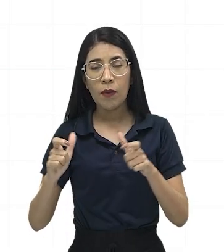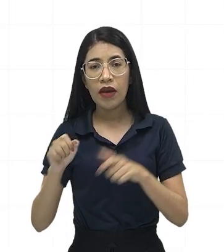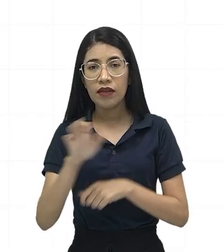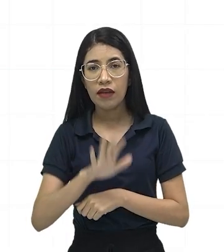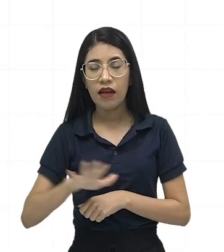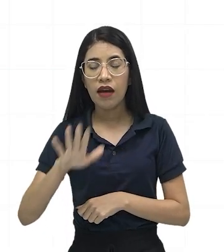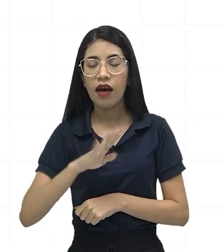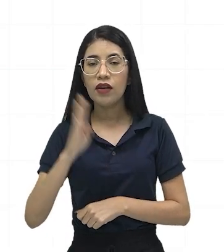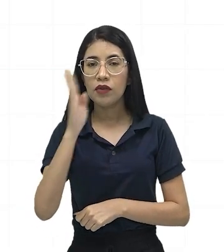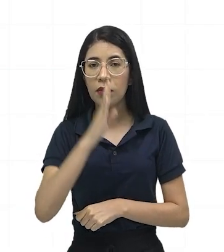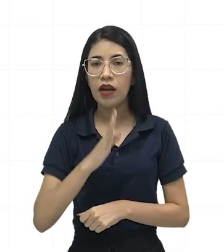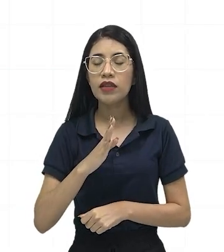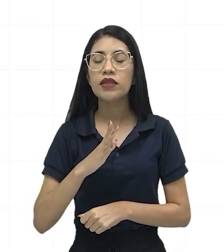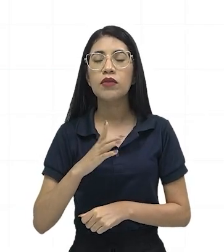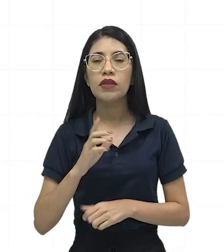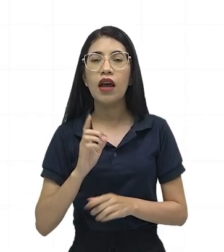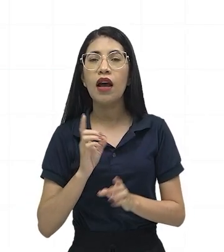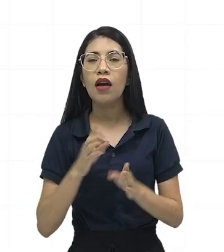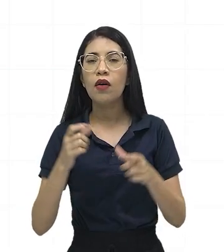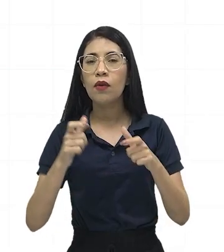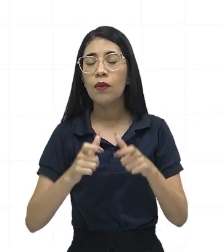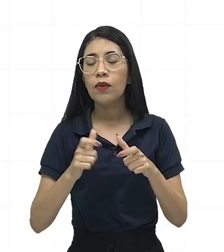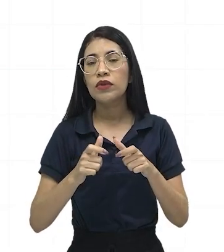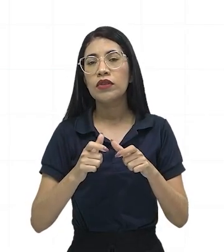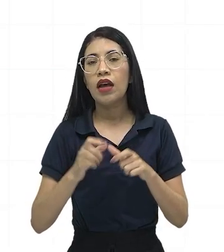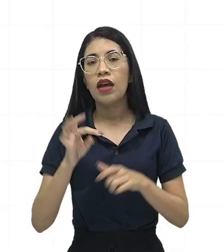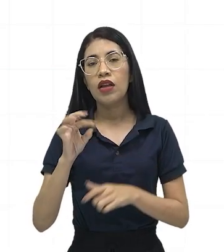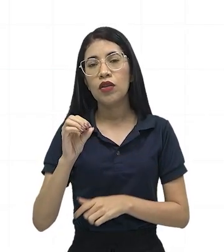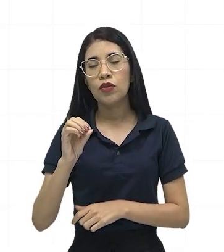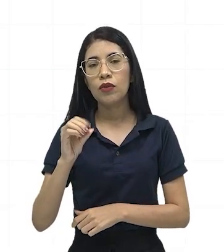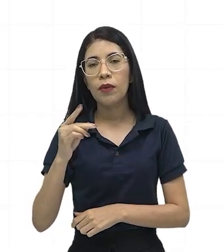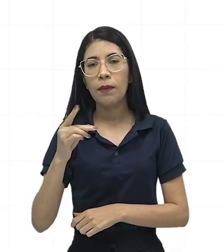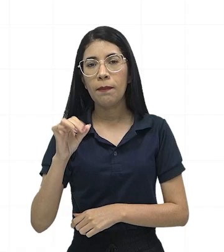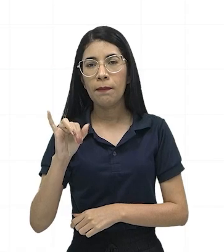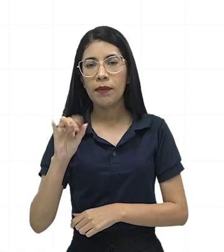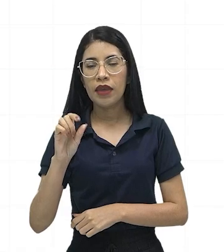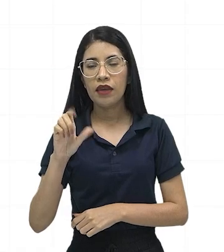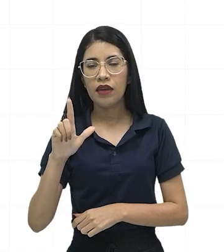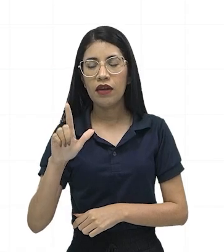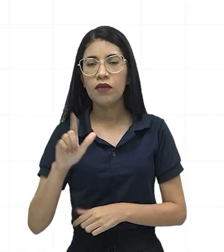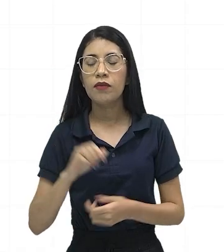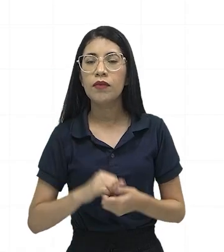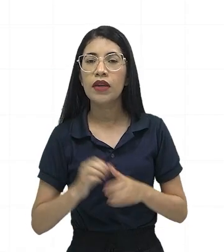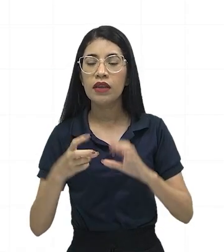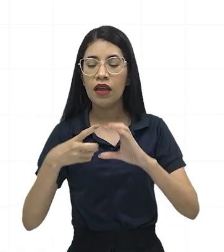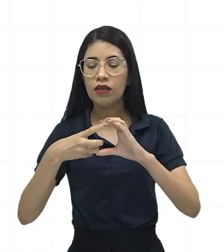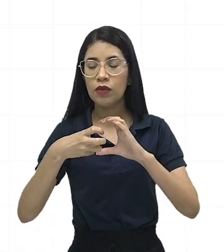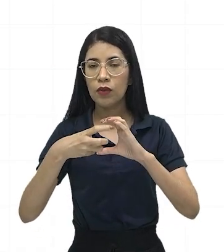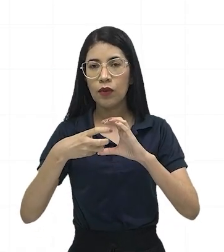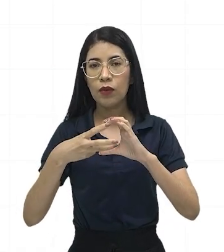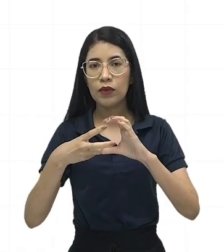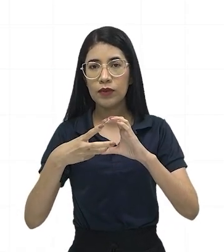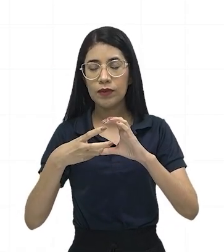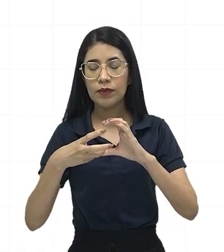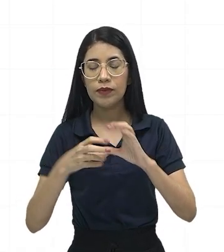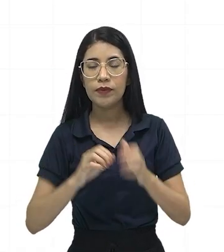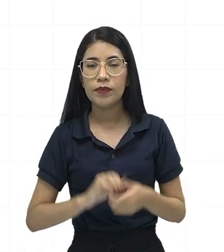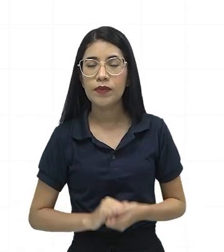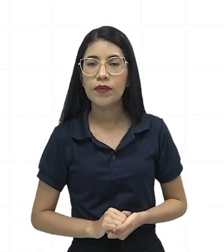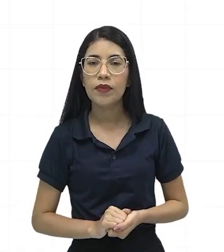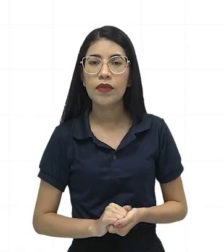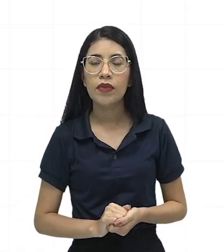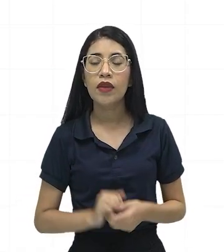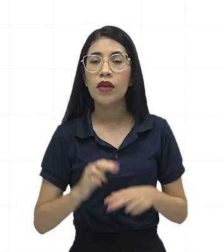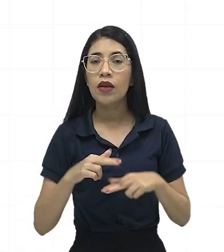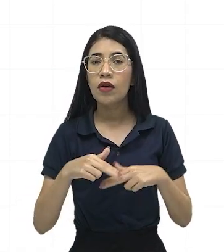brasileiro encontra-se na zona tropical, né? Que se localiza entre o Trópico de Câncer e o Trópico de Capricórnio.